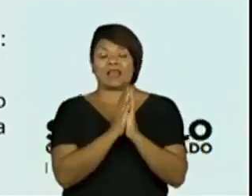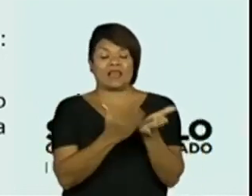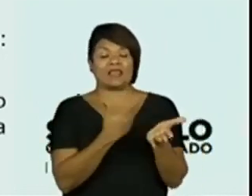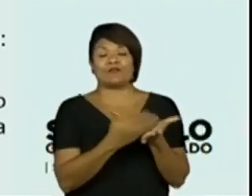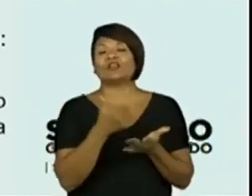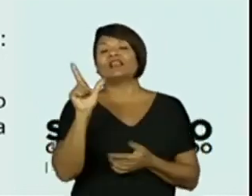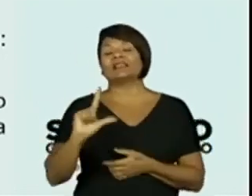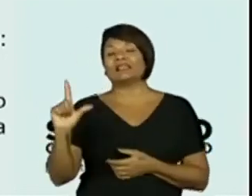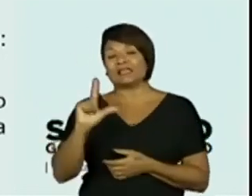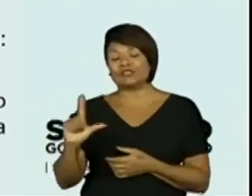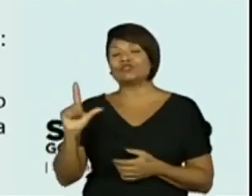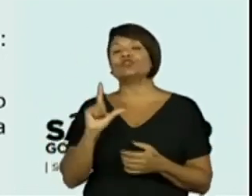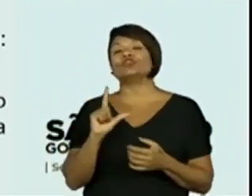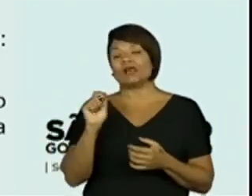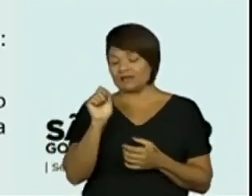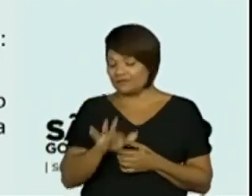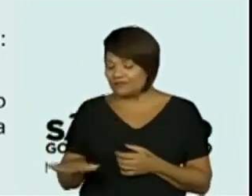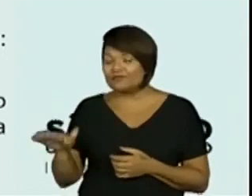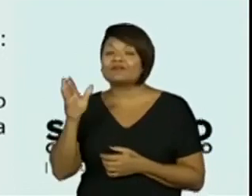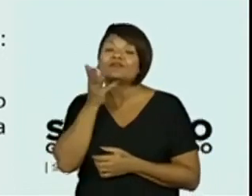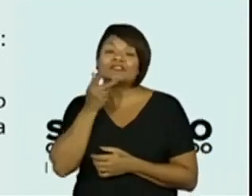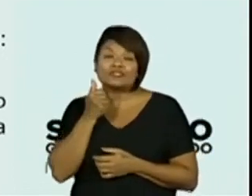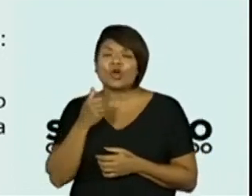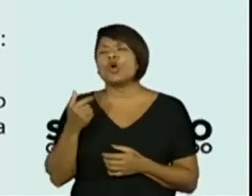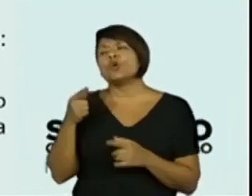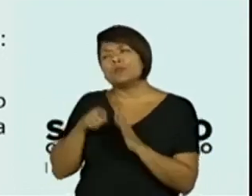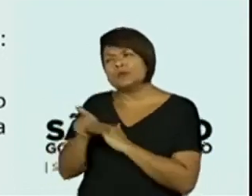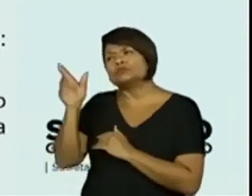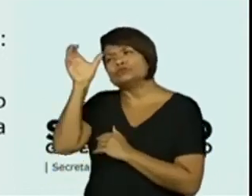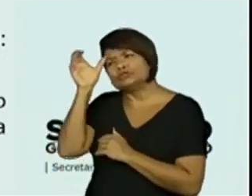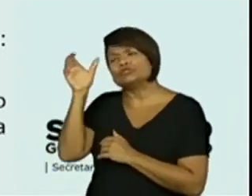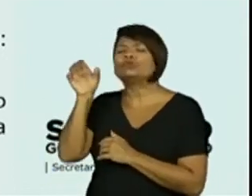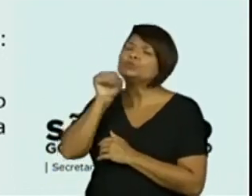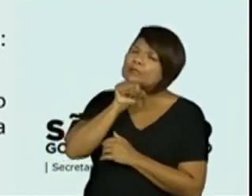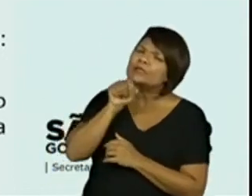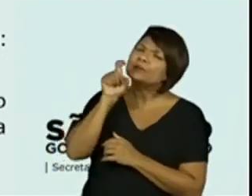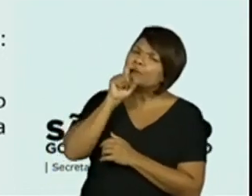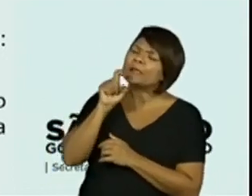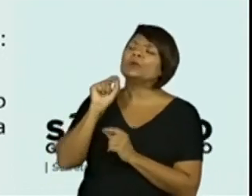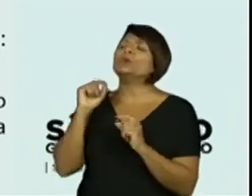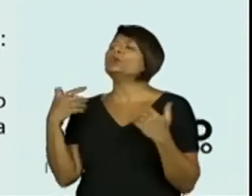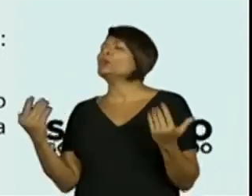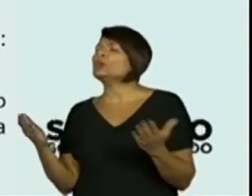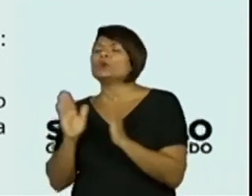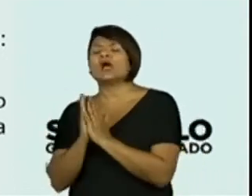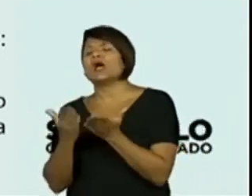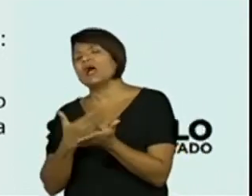infantil. Procurem, pergunta para o tio, para a mãe, para o pai, qual livro eles poderiam indicar.